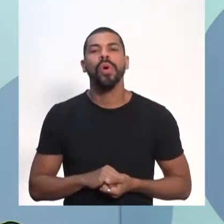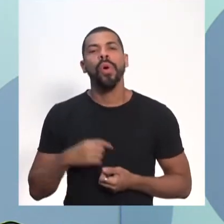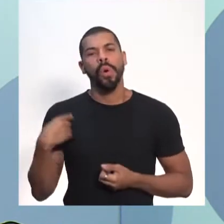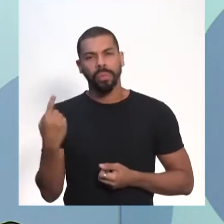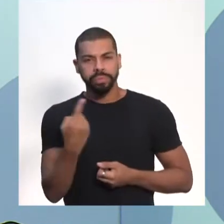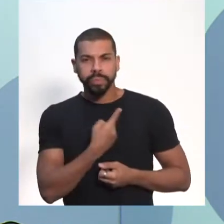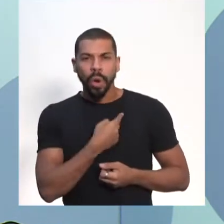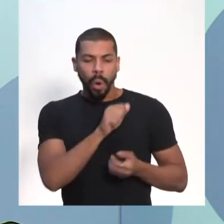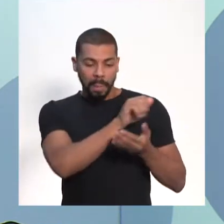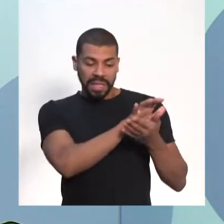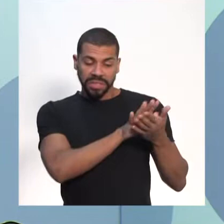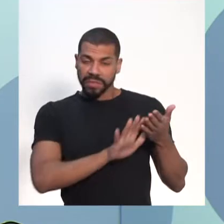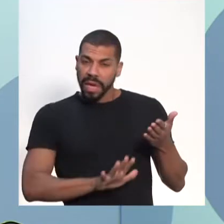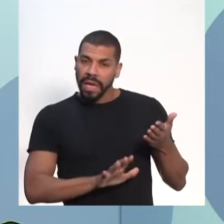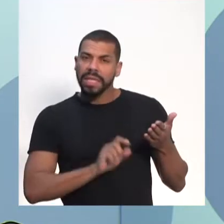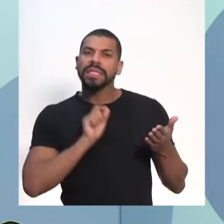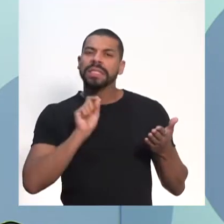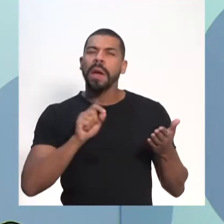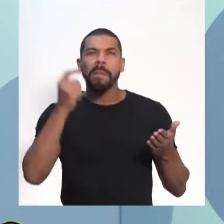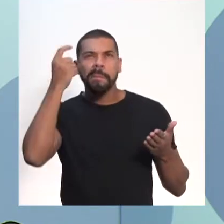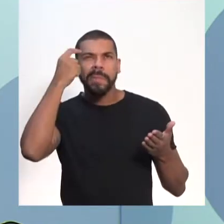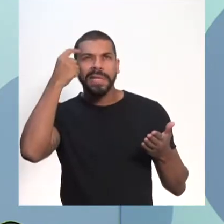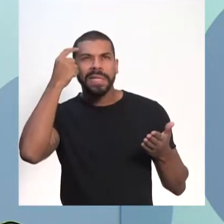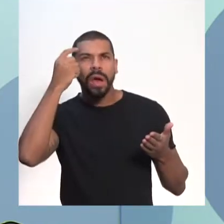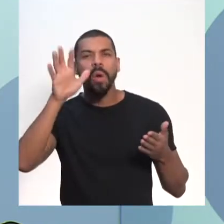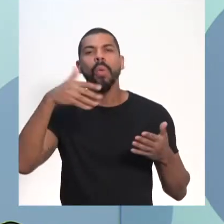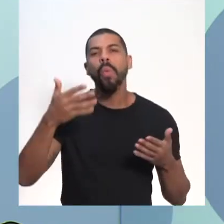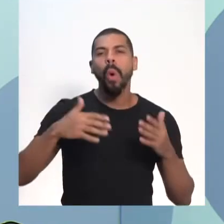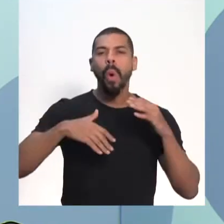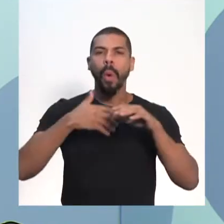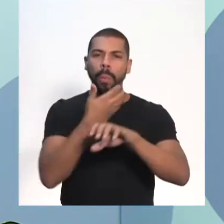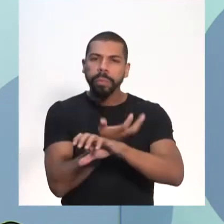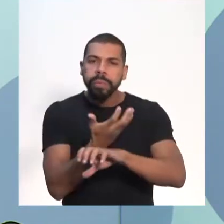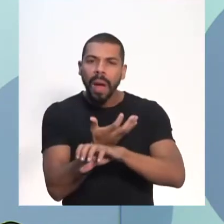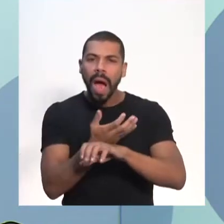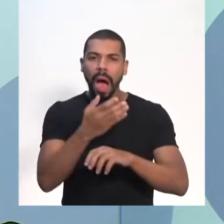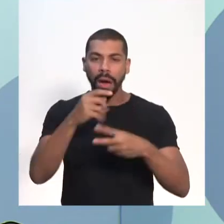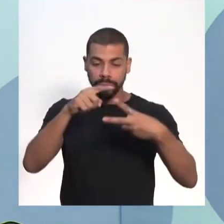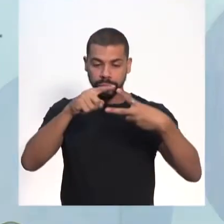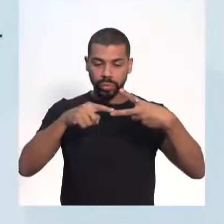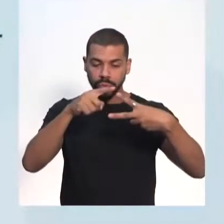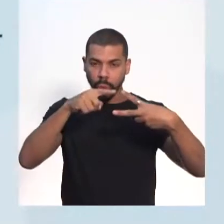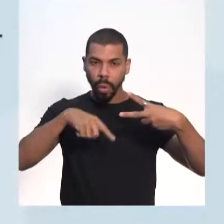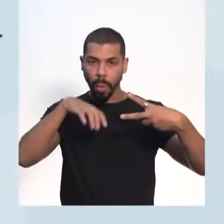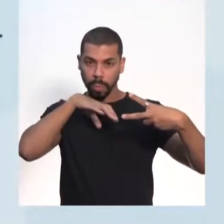um exercício e aí nós pensamos nas habilidades de língua portuguesa e matemática.